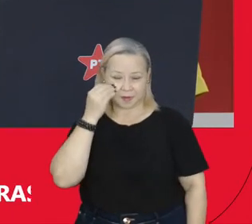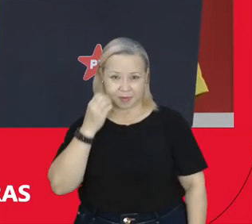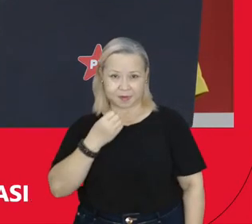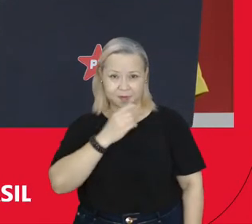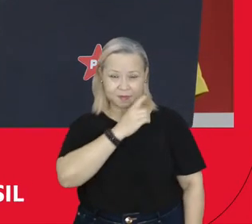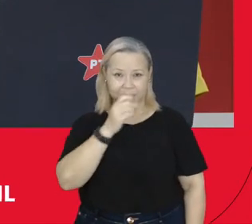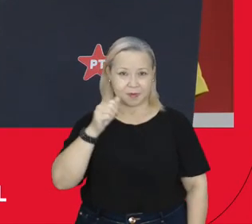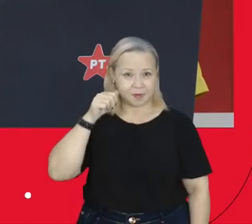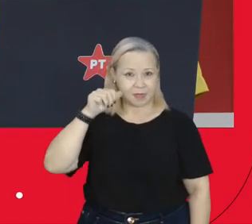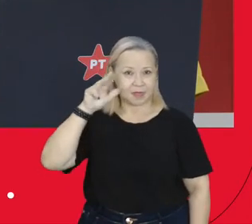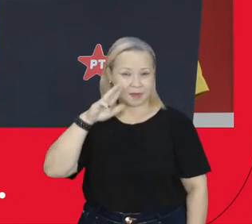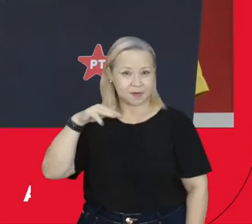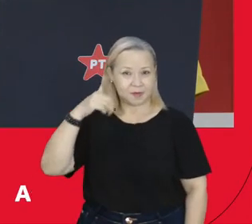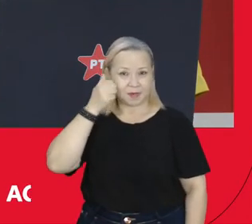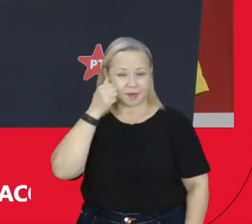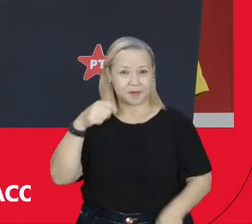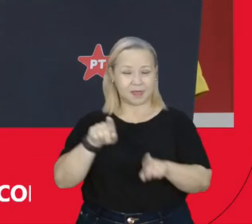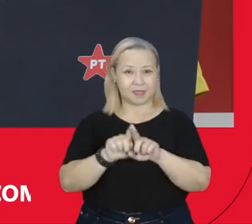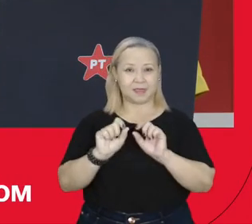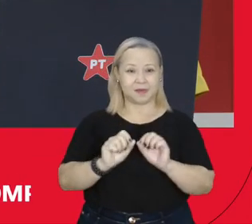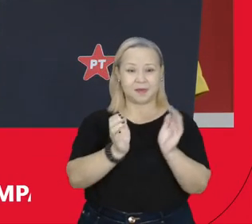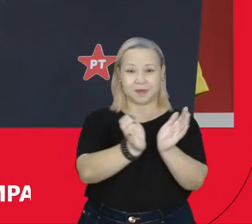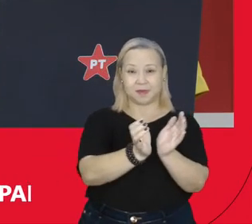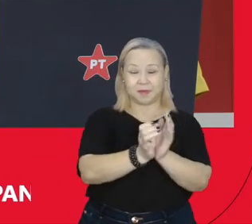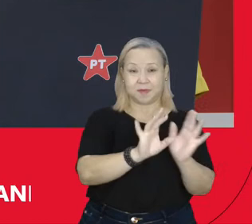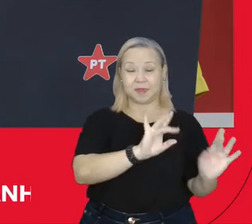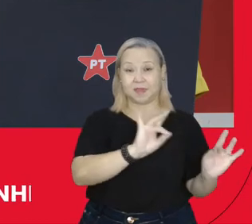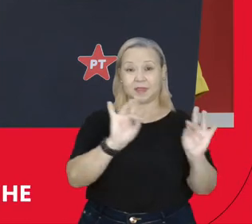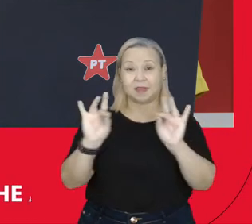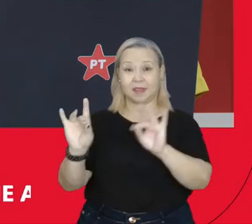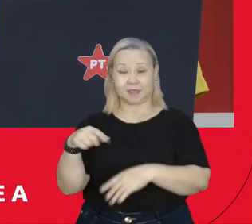para a Márcia e para o pessoal aí que está assistindo a